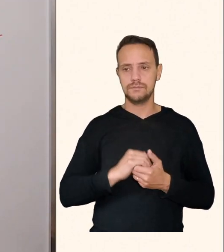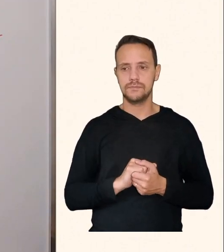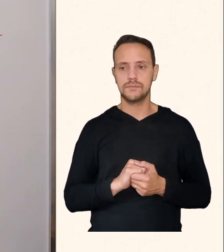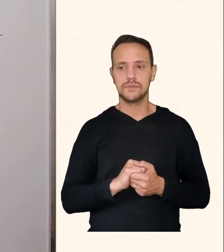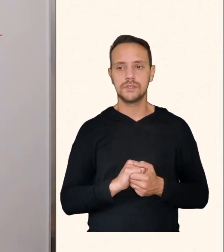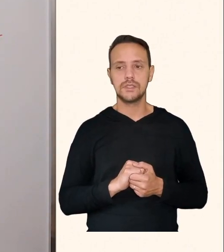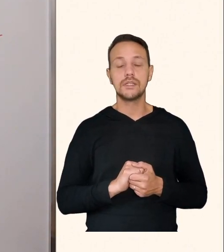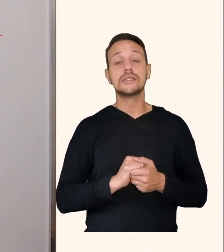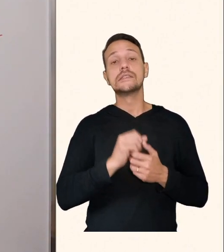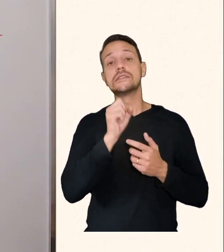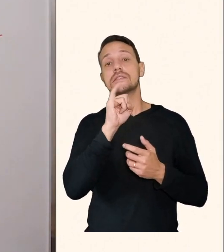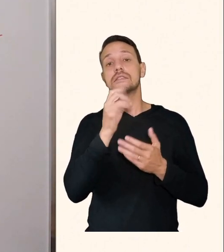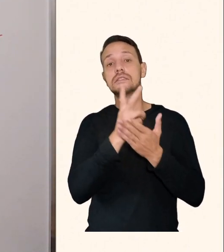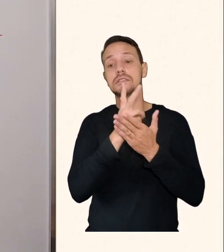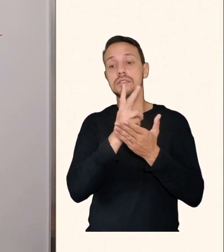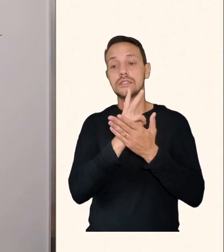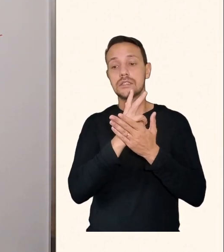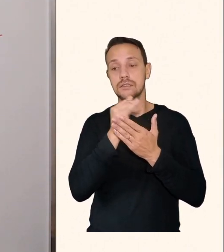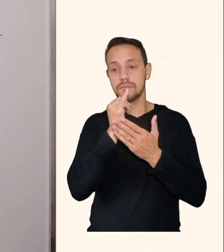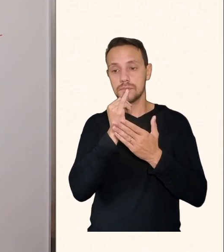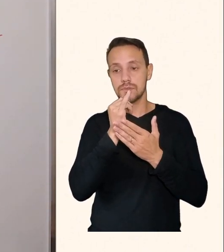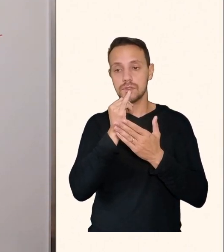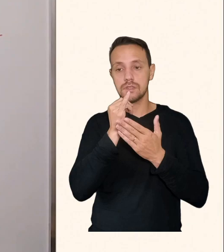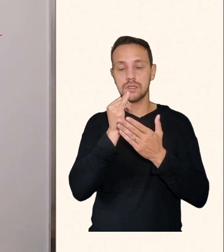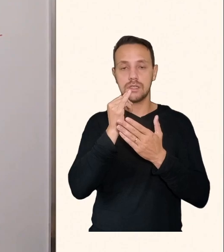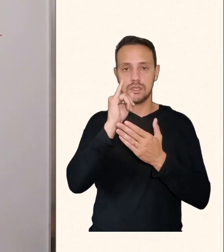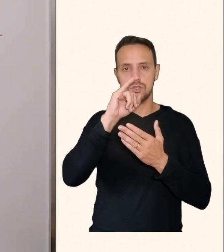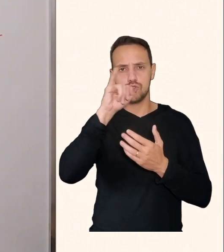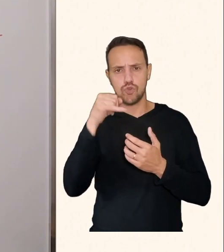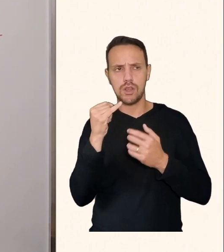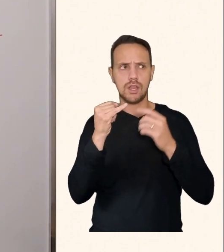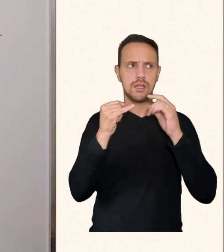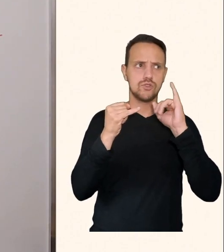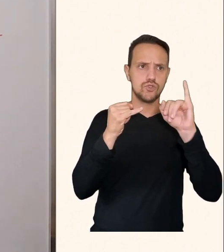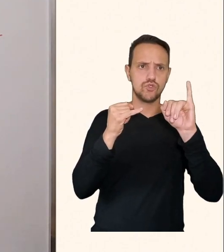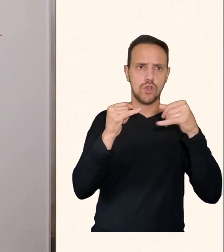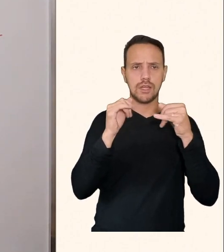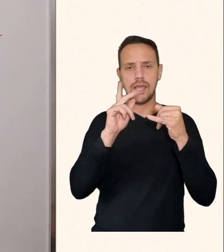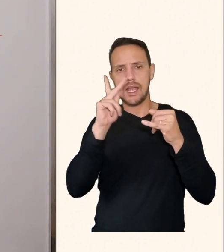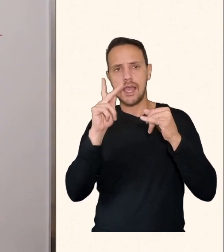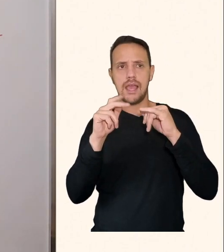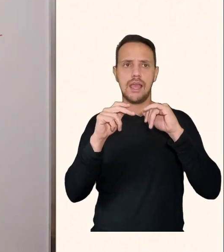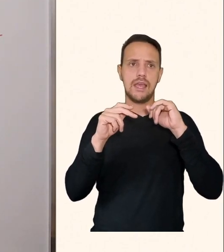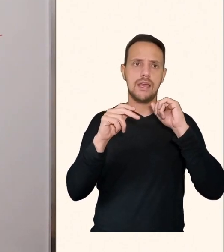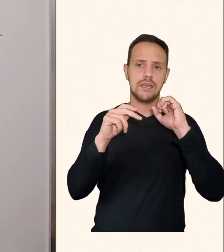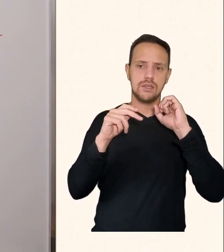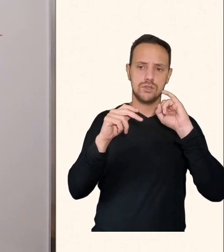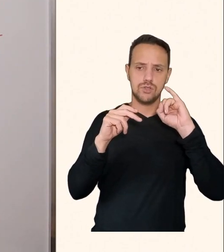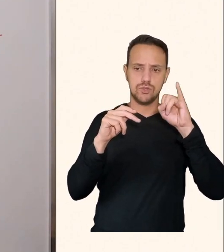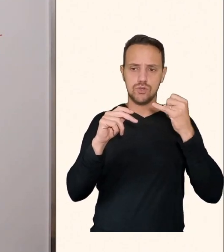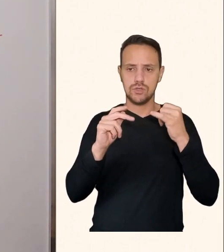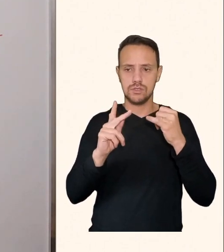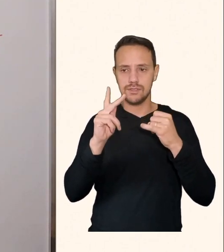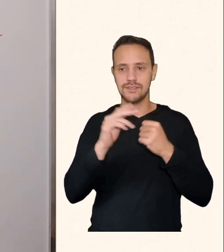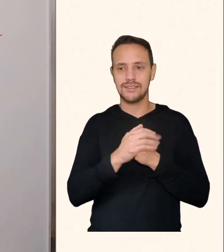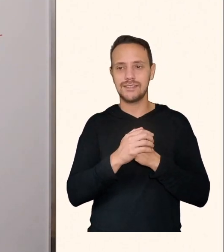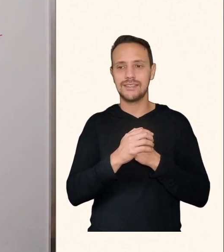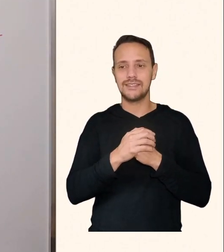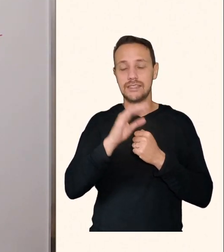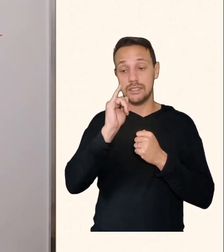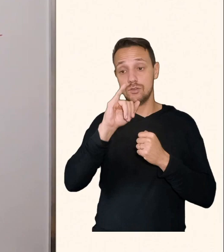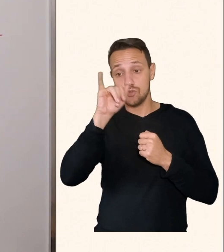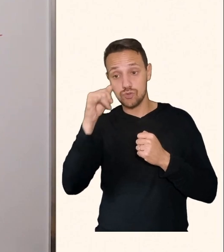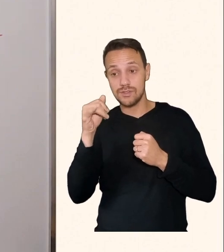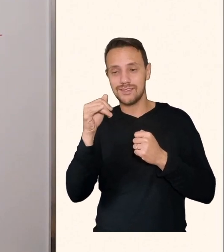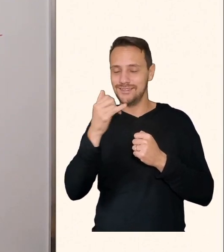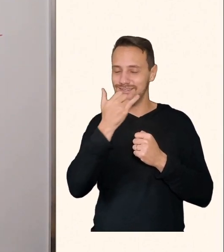com K dá I. I com J dá K, I com K dá J, J com I dá K, J com K dá I. Beleza?